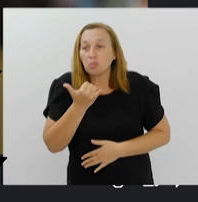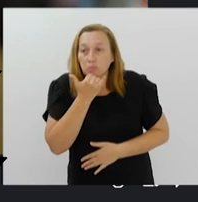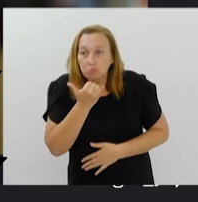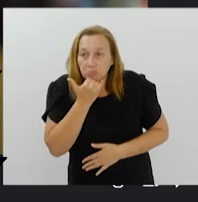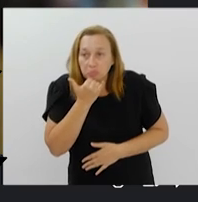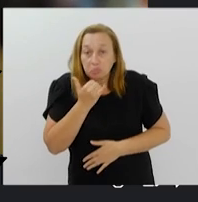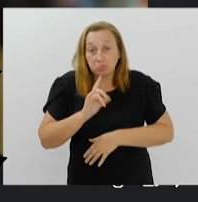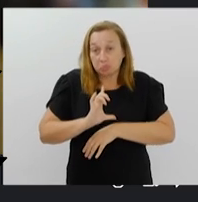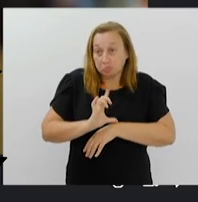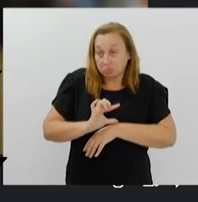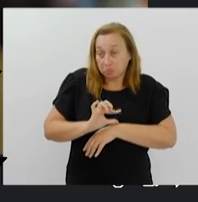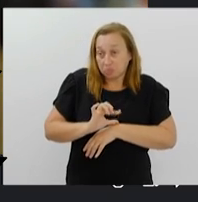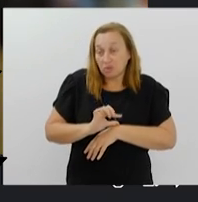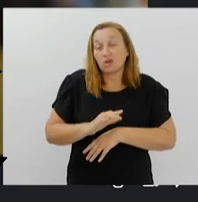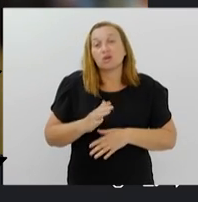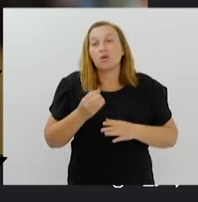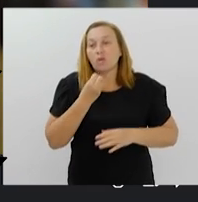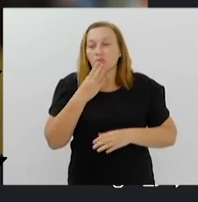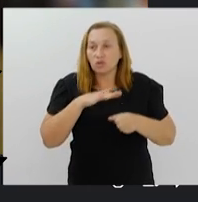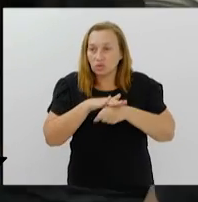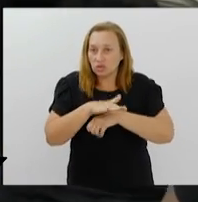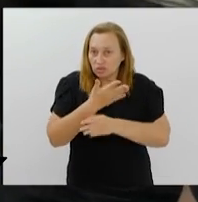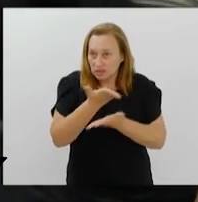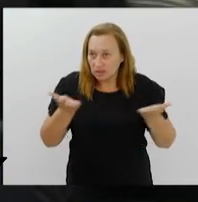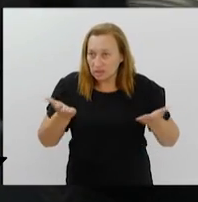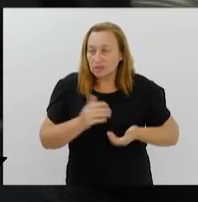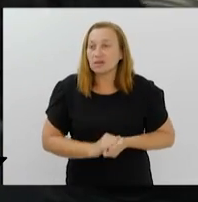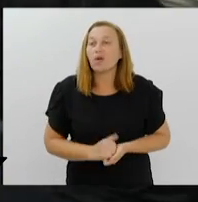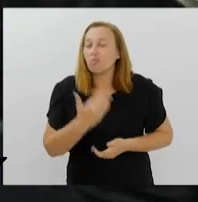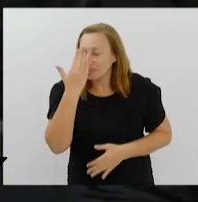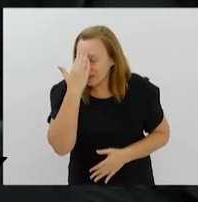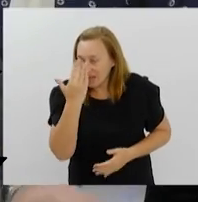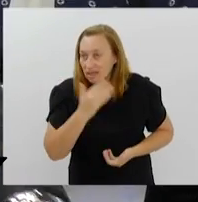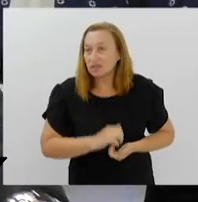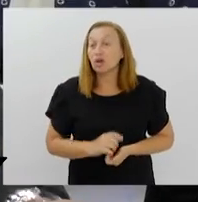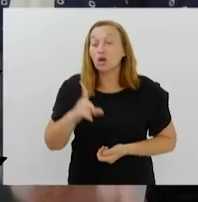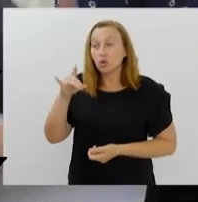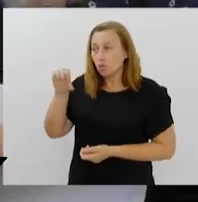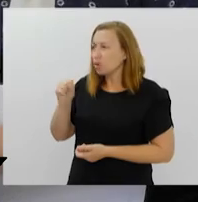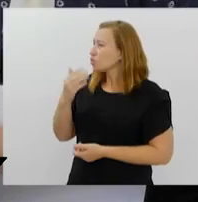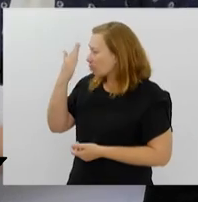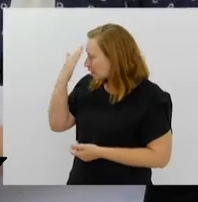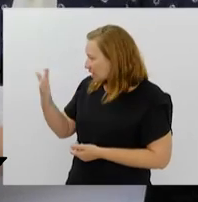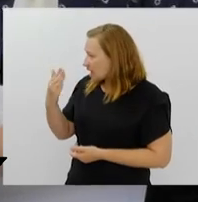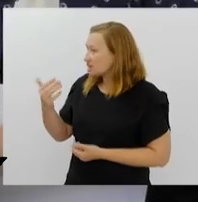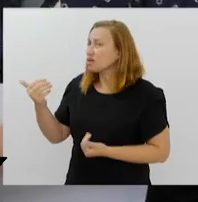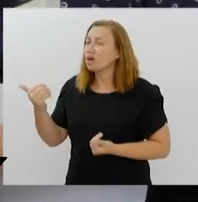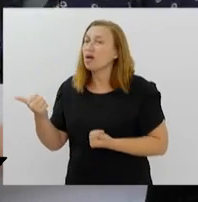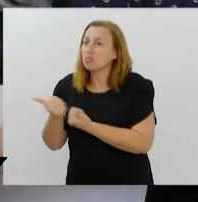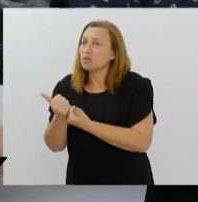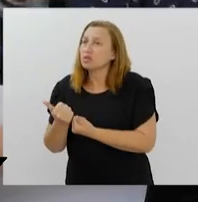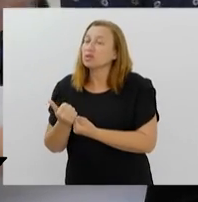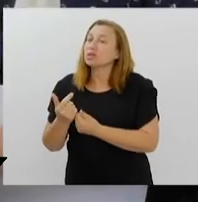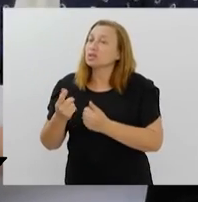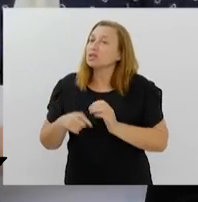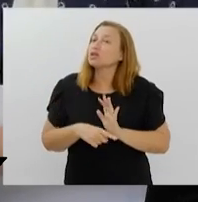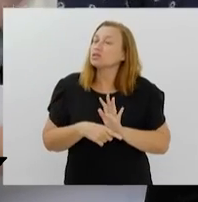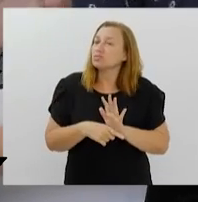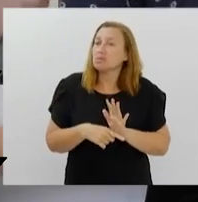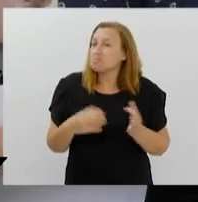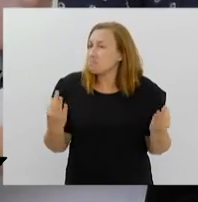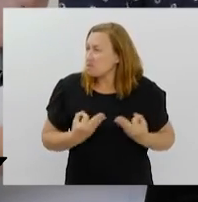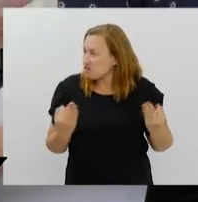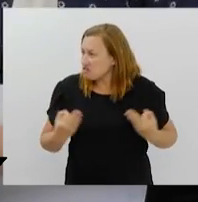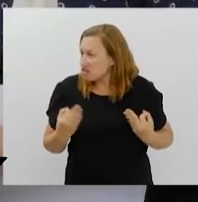pelo adiantado da hora e desejo uma boa noite a todos muito obrigado sor Lucas Muito obrigado conto com a sua ajuda inclusive na contribuição são foram